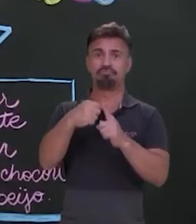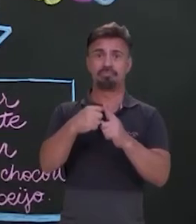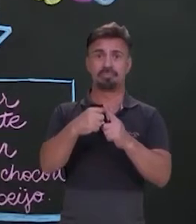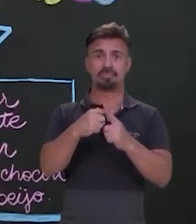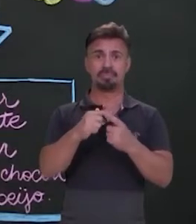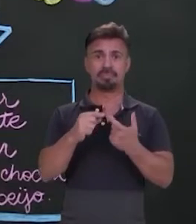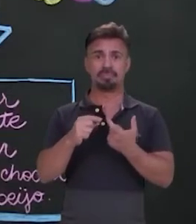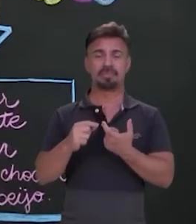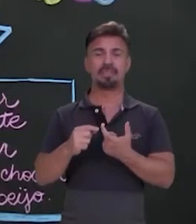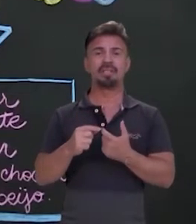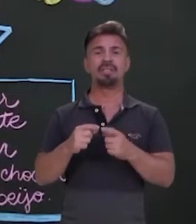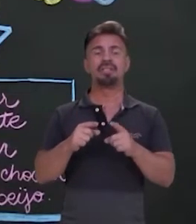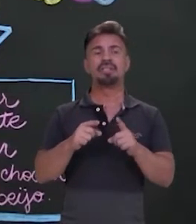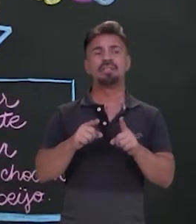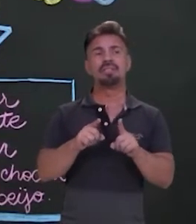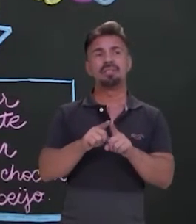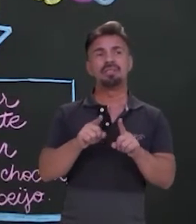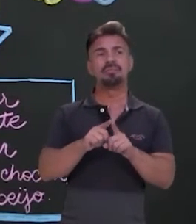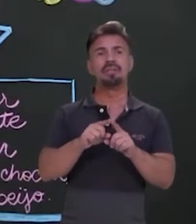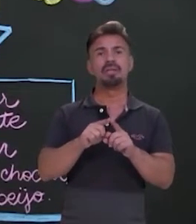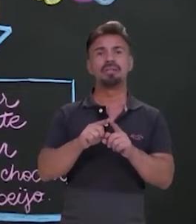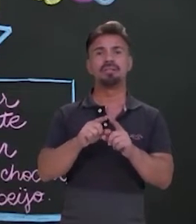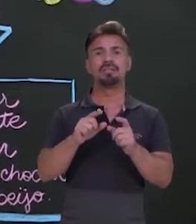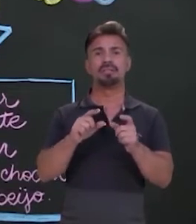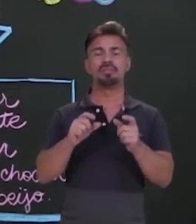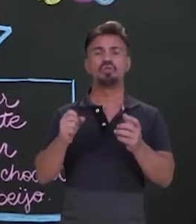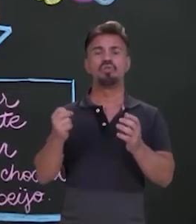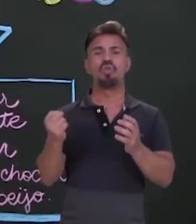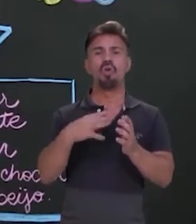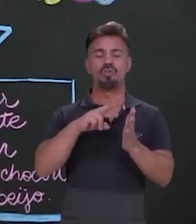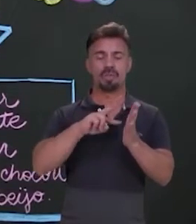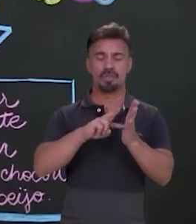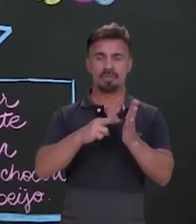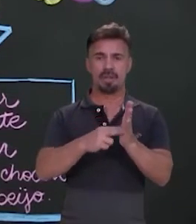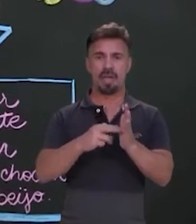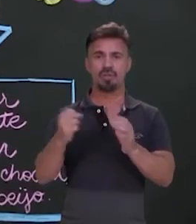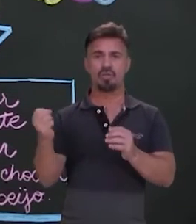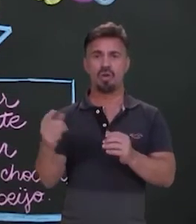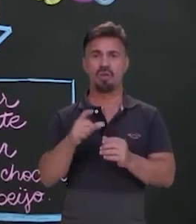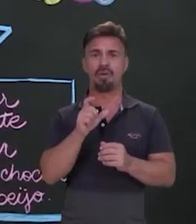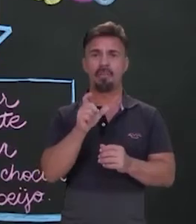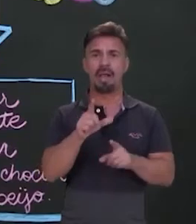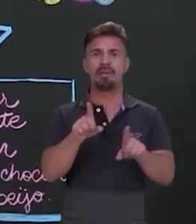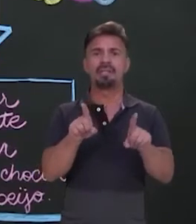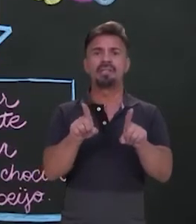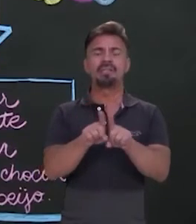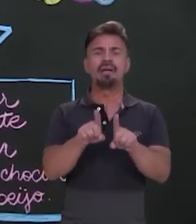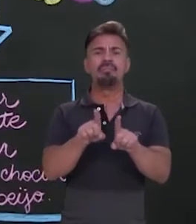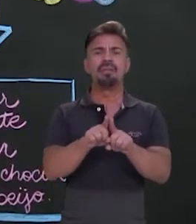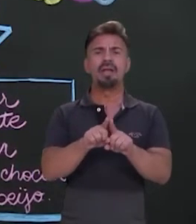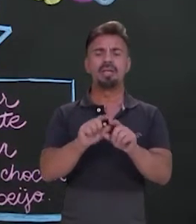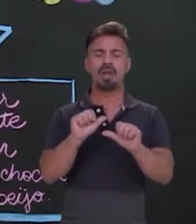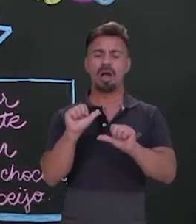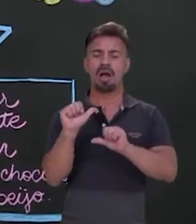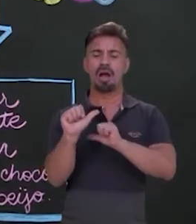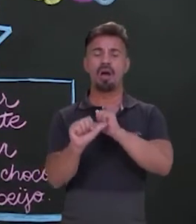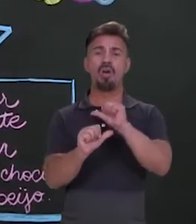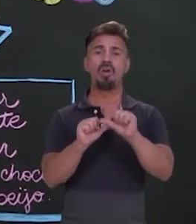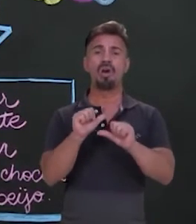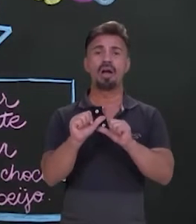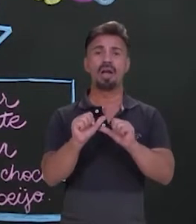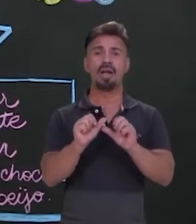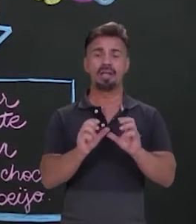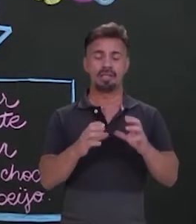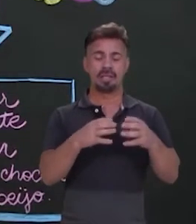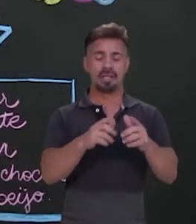muitas vezes, além de inserir um novo significado, de criar uma nova palavra, a gente também acaba fazendo uma alteração de